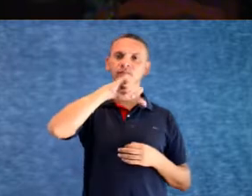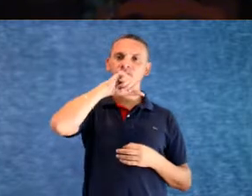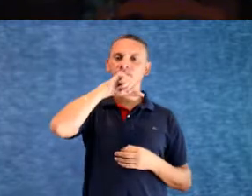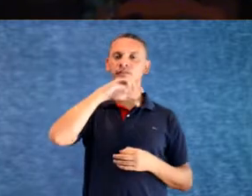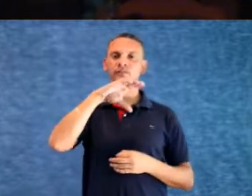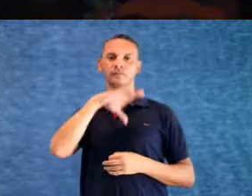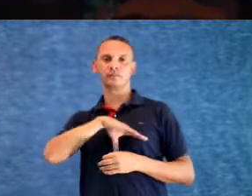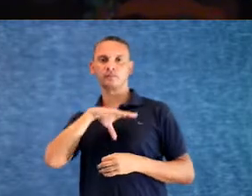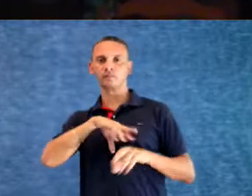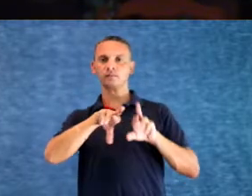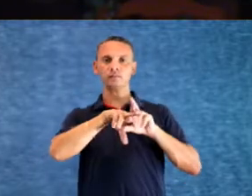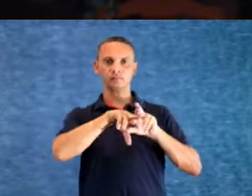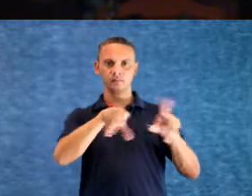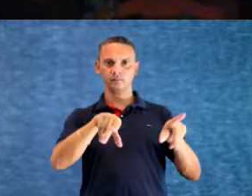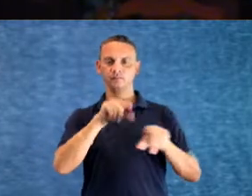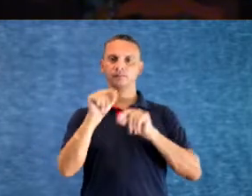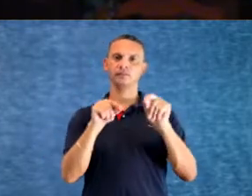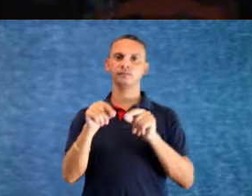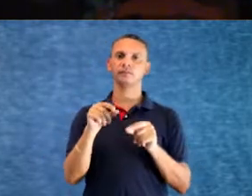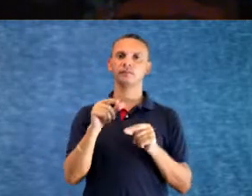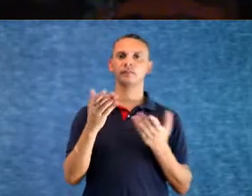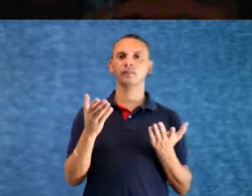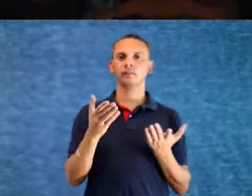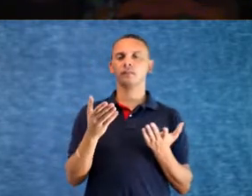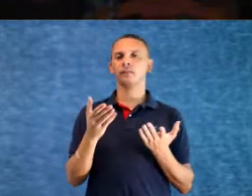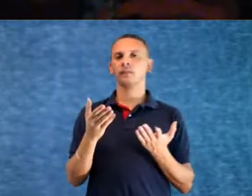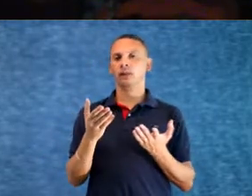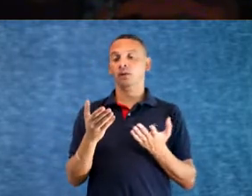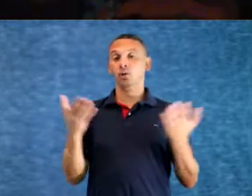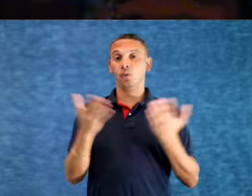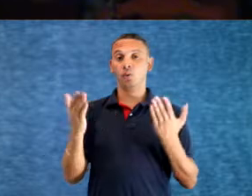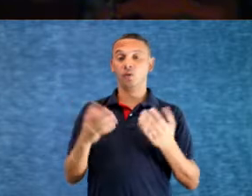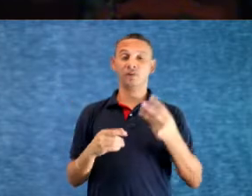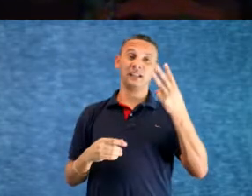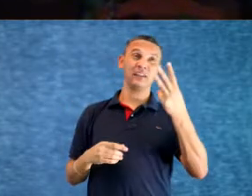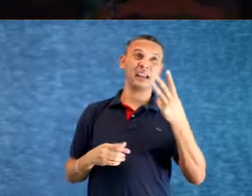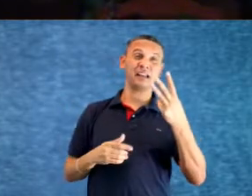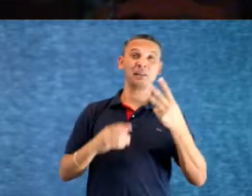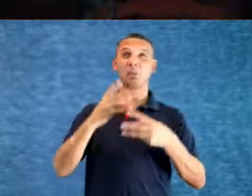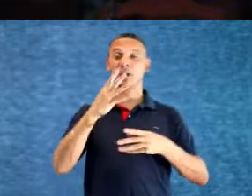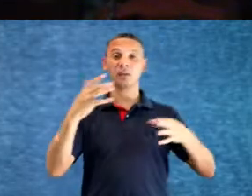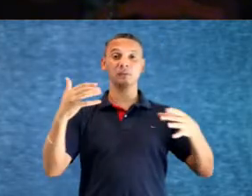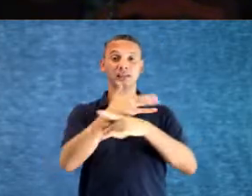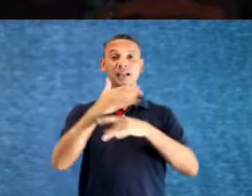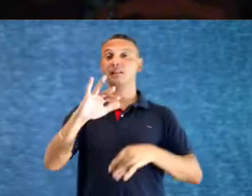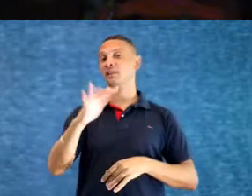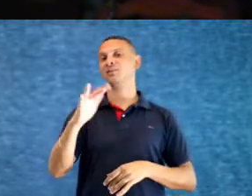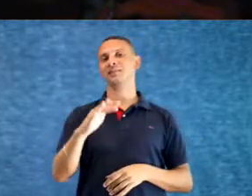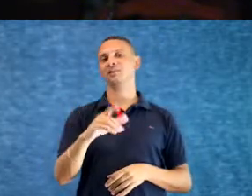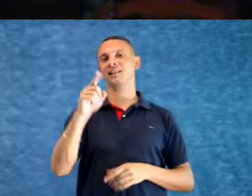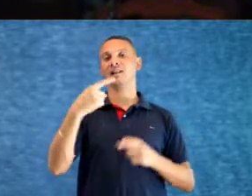claro, né? Que podia estudar, que podia publicar seus livros e tudo mais. Você pergunta.